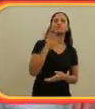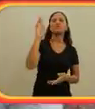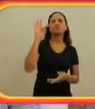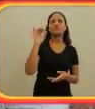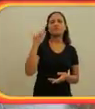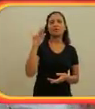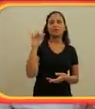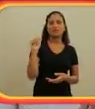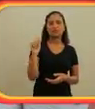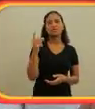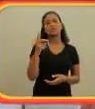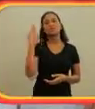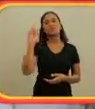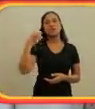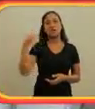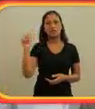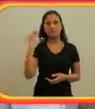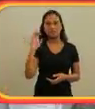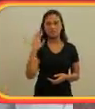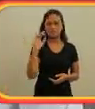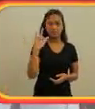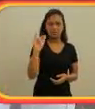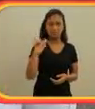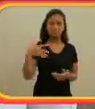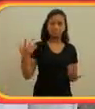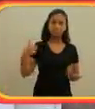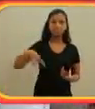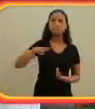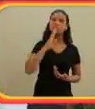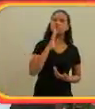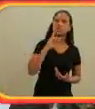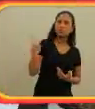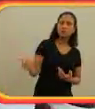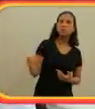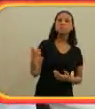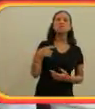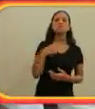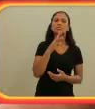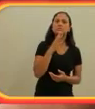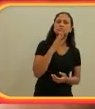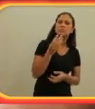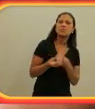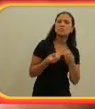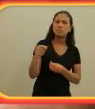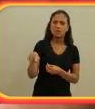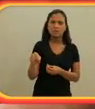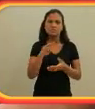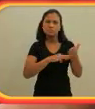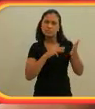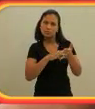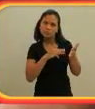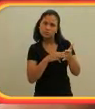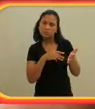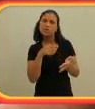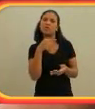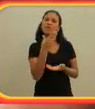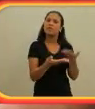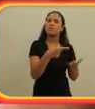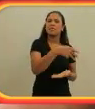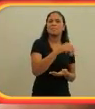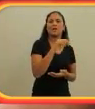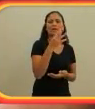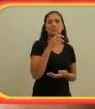momento que o método TheraSuite chegou ao Brasil, trazido pela doutora Tânia e doutora Ana Cecília,